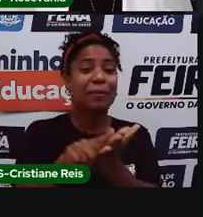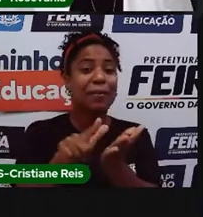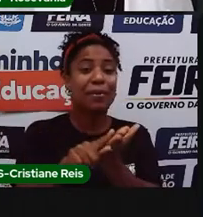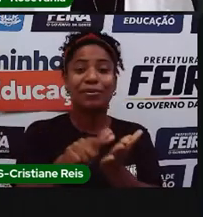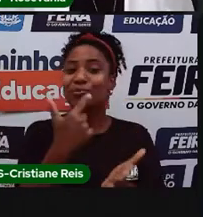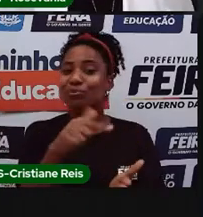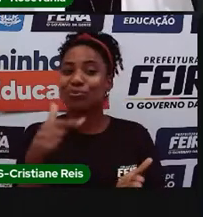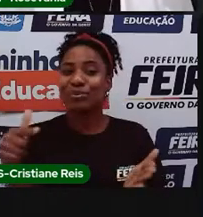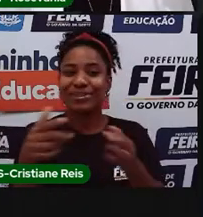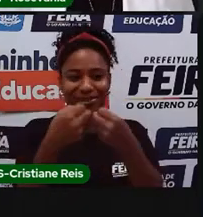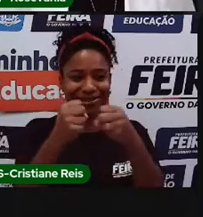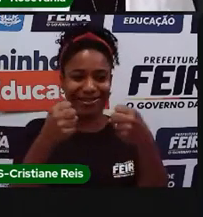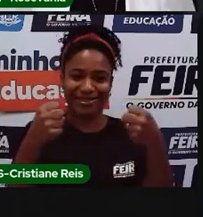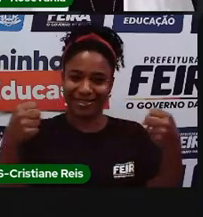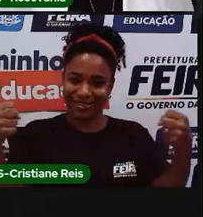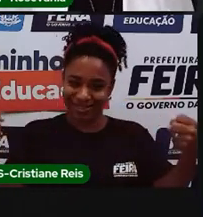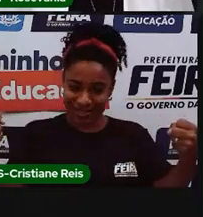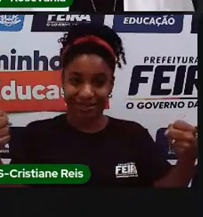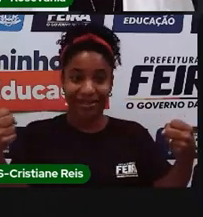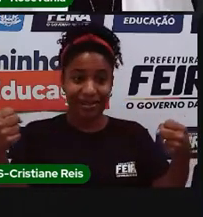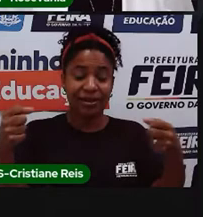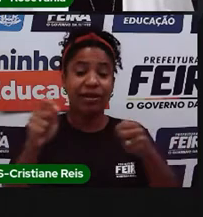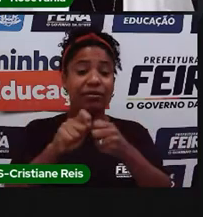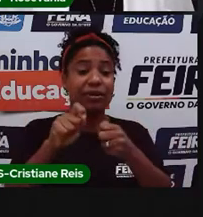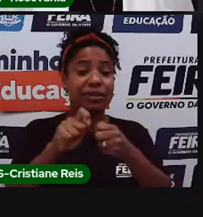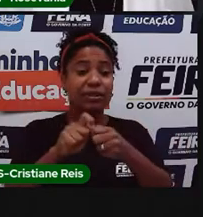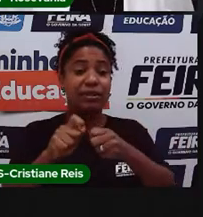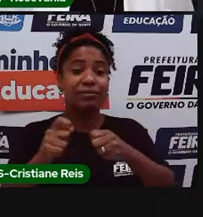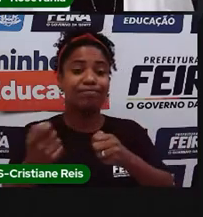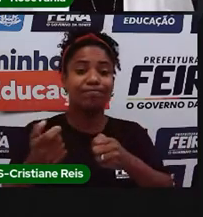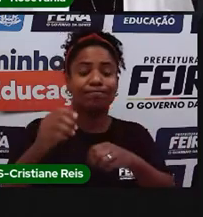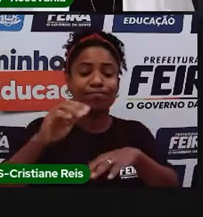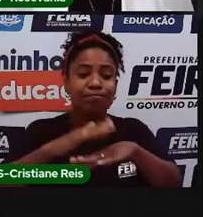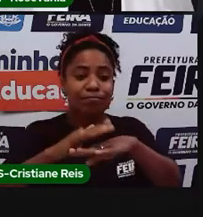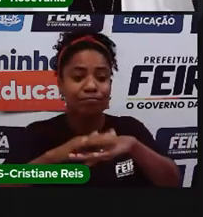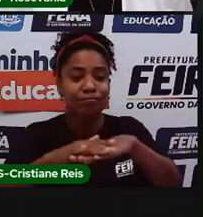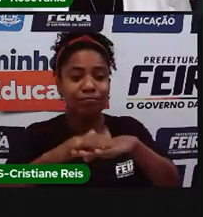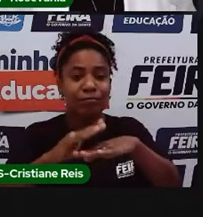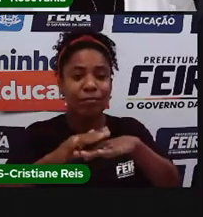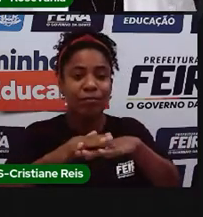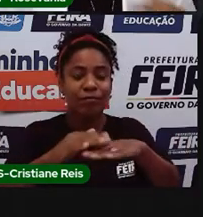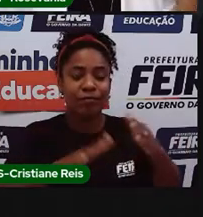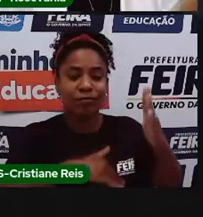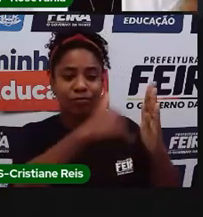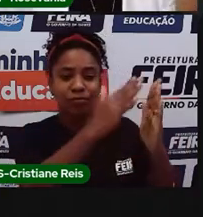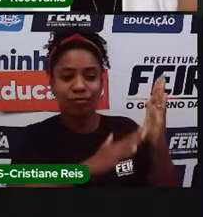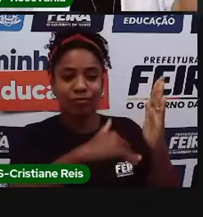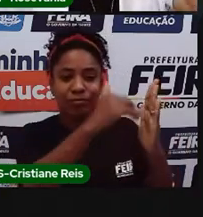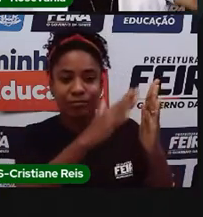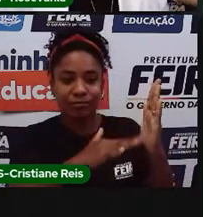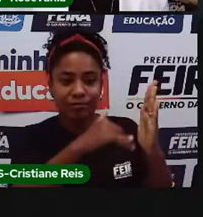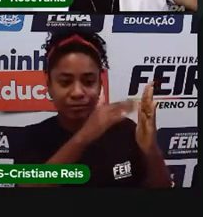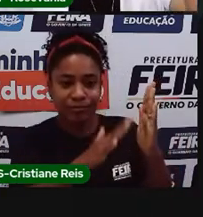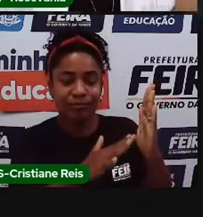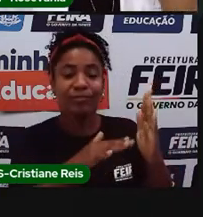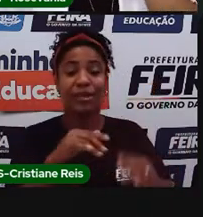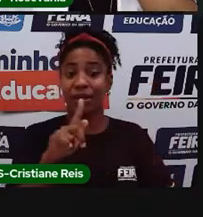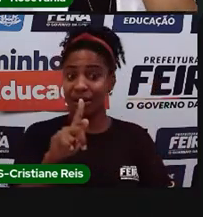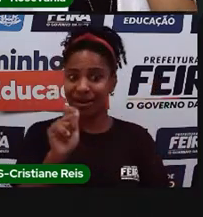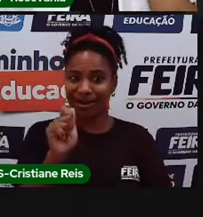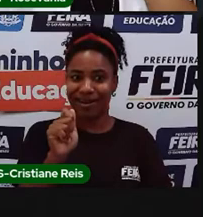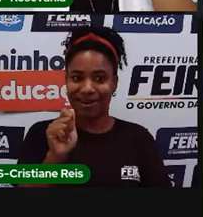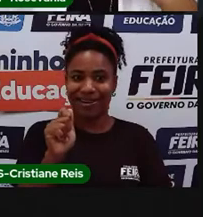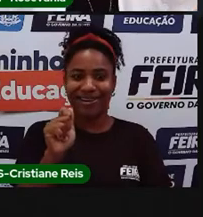como a gente tem agora. Então eles eram feitos, eram entalhados nos mais diversos materiais. Como vocês viram, o mapa de Gaçu, ele é